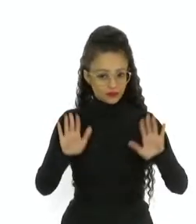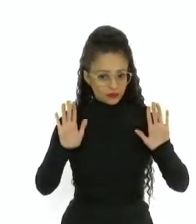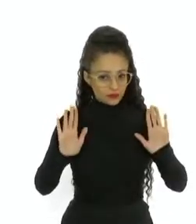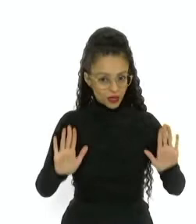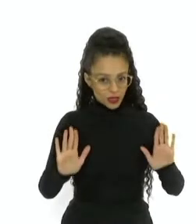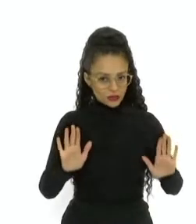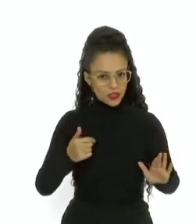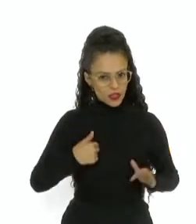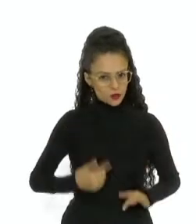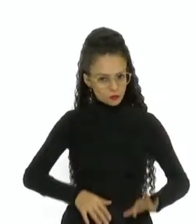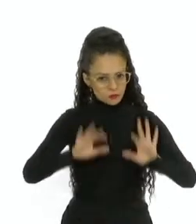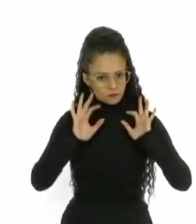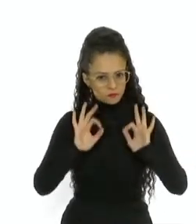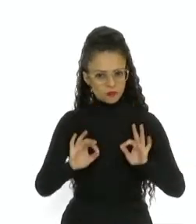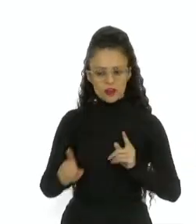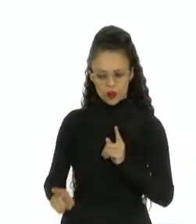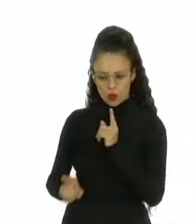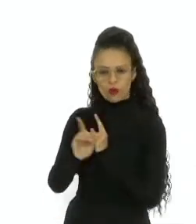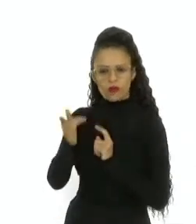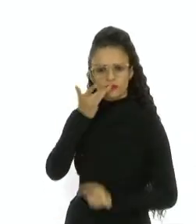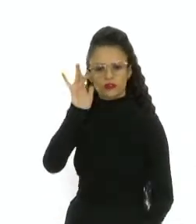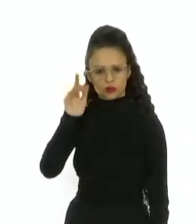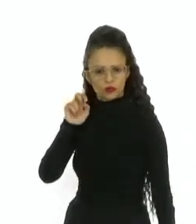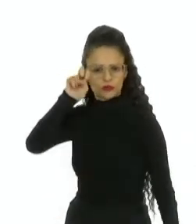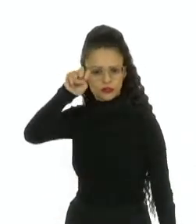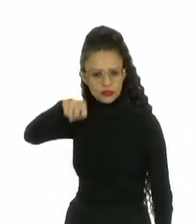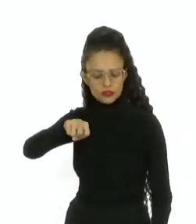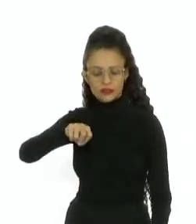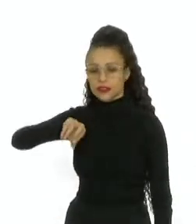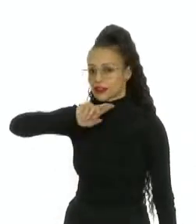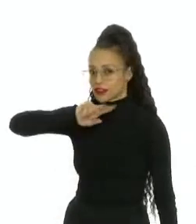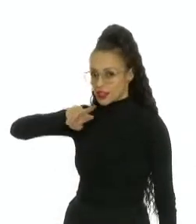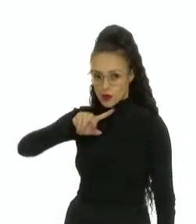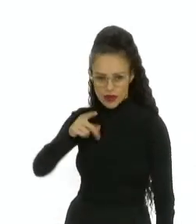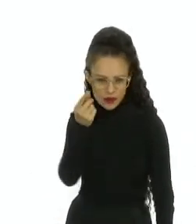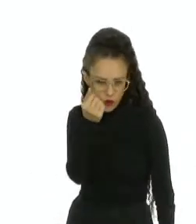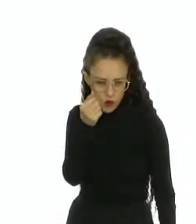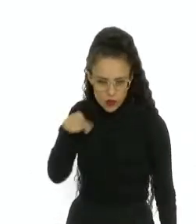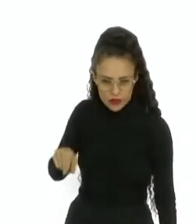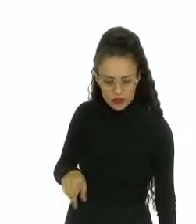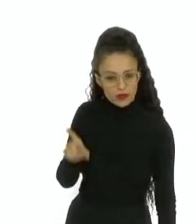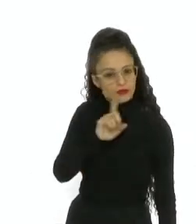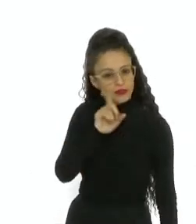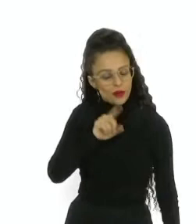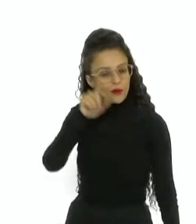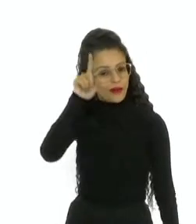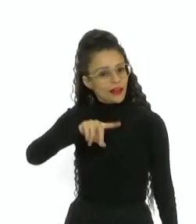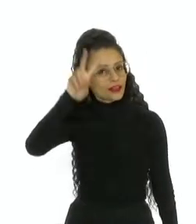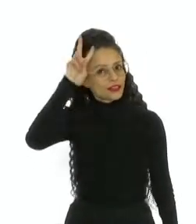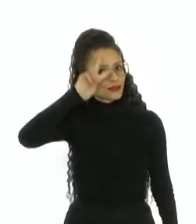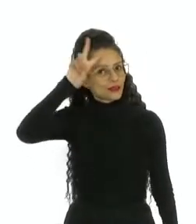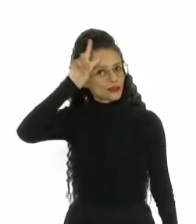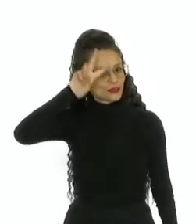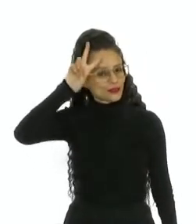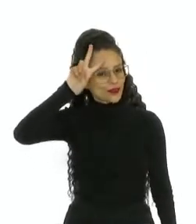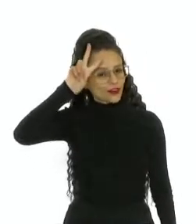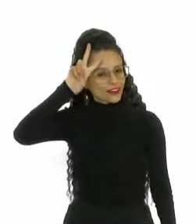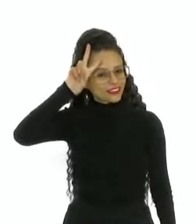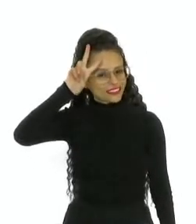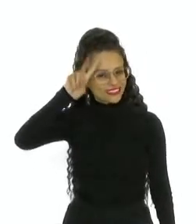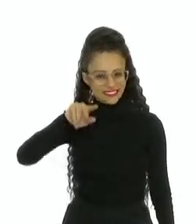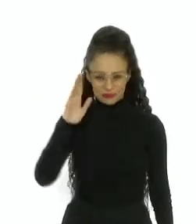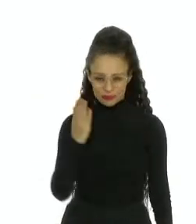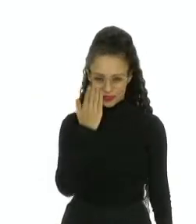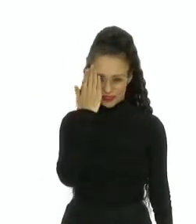Mas eu realmente tinha encontrado um tesouro. Não as moedas, a história. Aquela